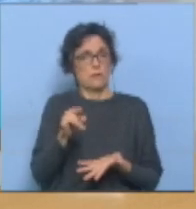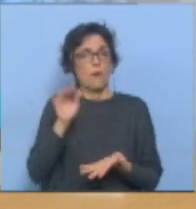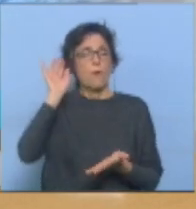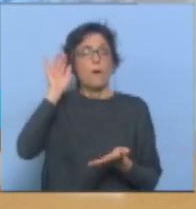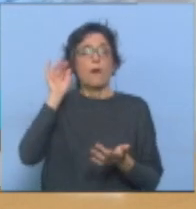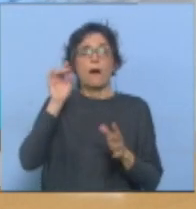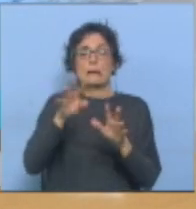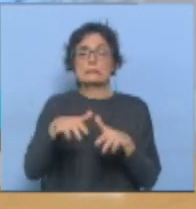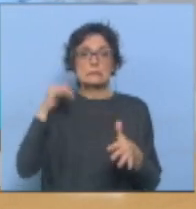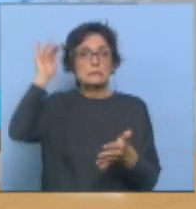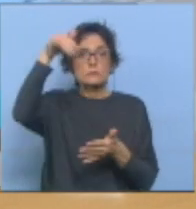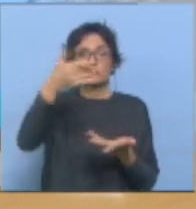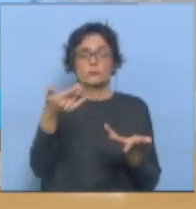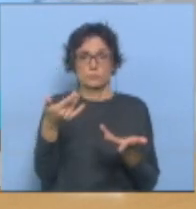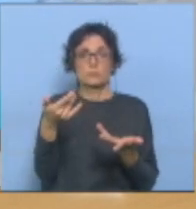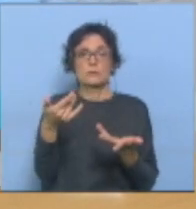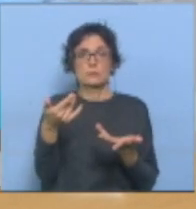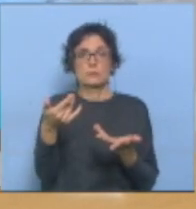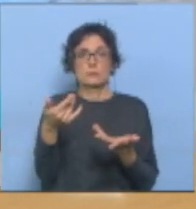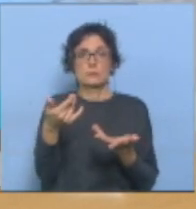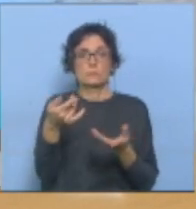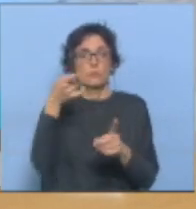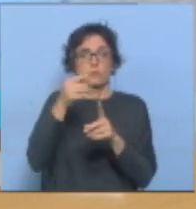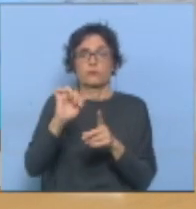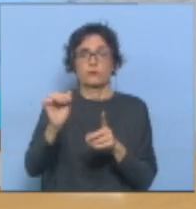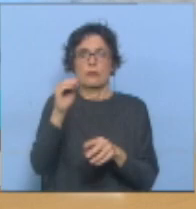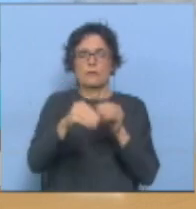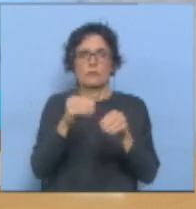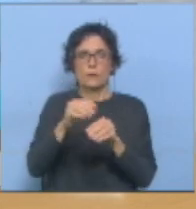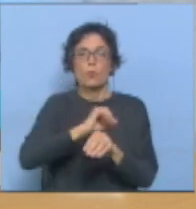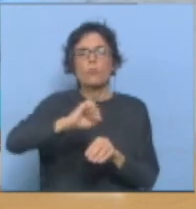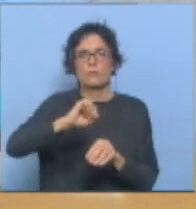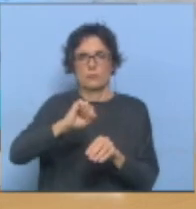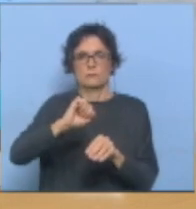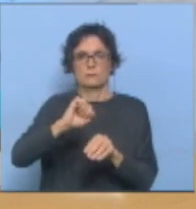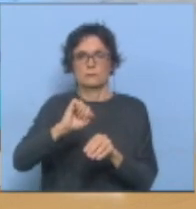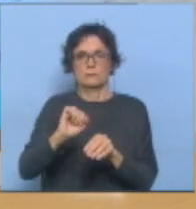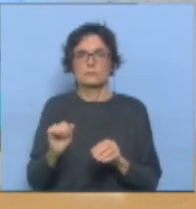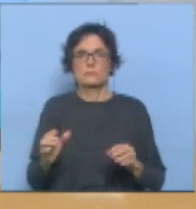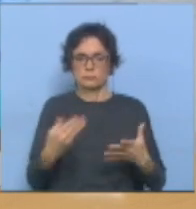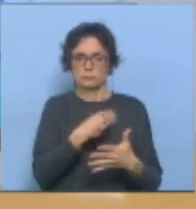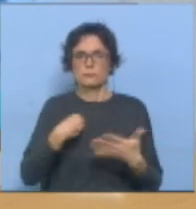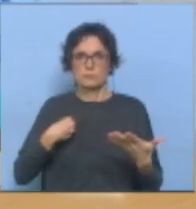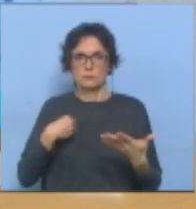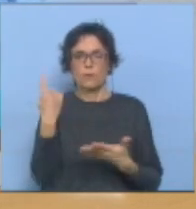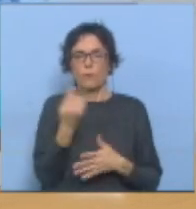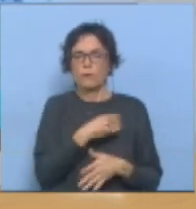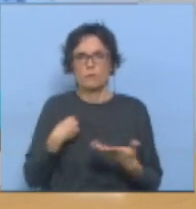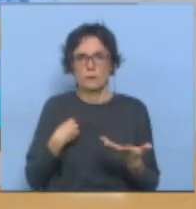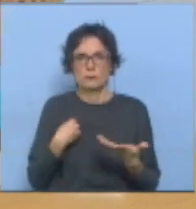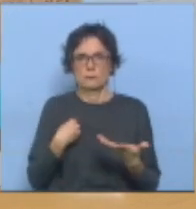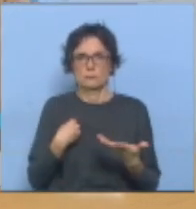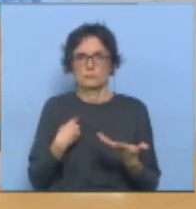contra uma classe profissional relevante, que são os médicos, e também contra os enfermeiros, porque a Ordem dos Enfermeiros também é contra a eutanásia. Não se percebe muito